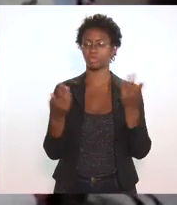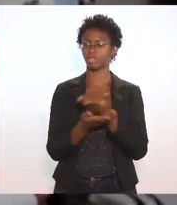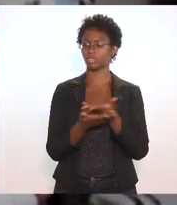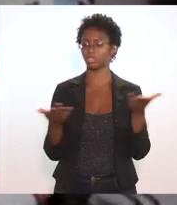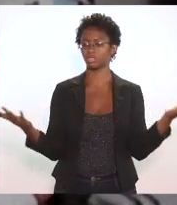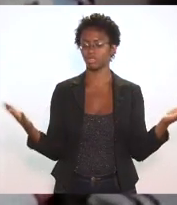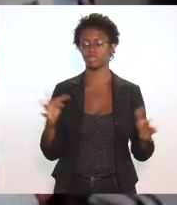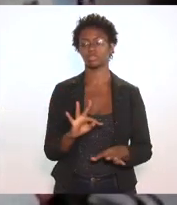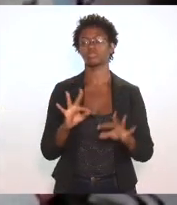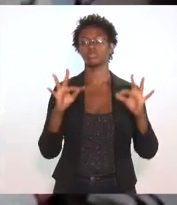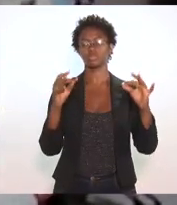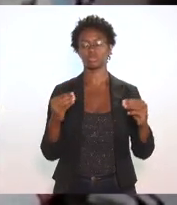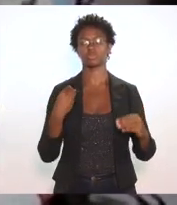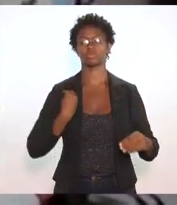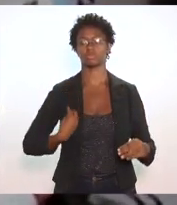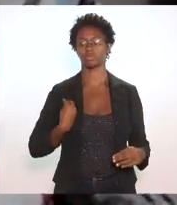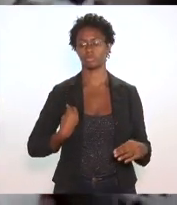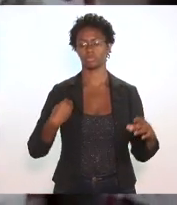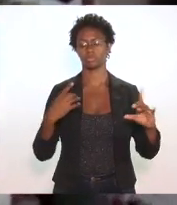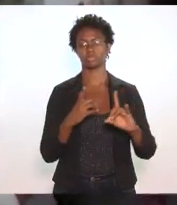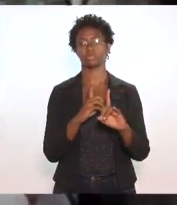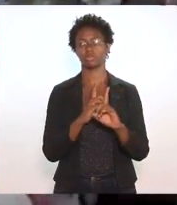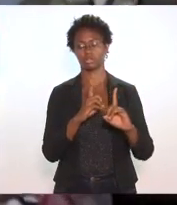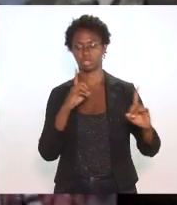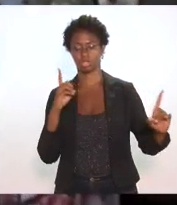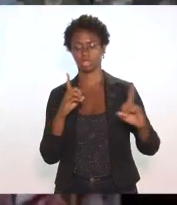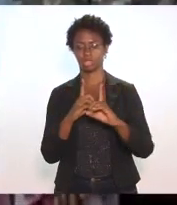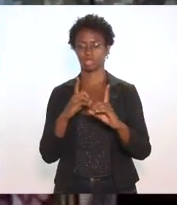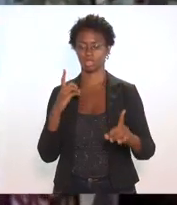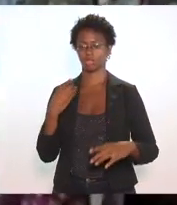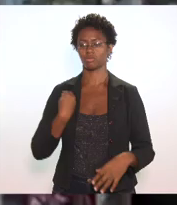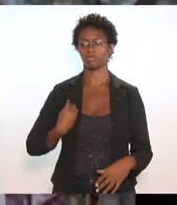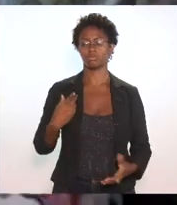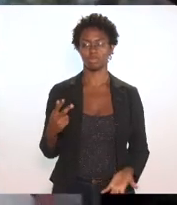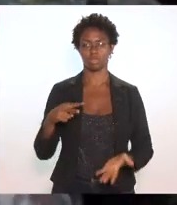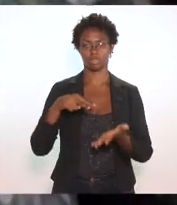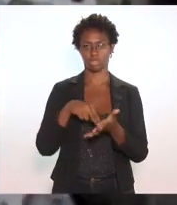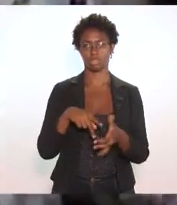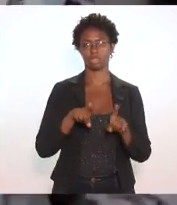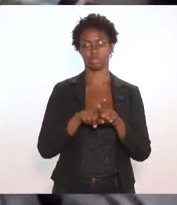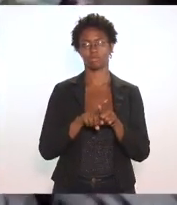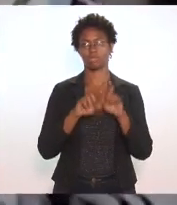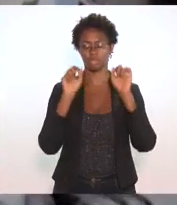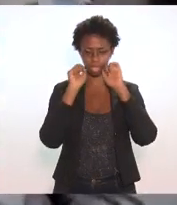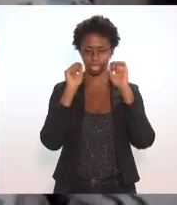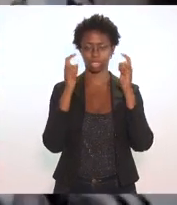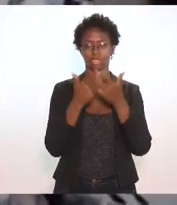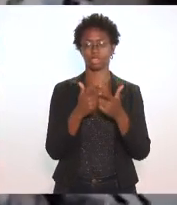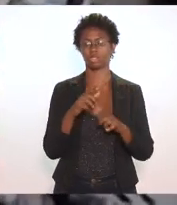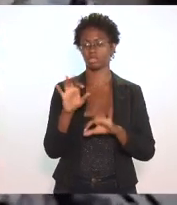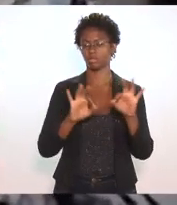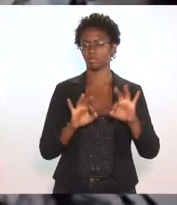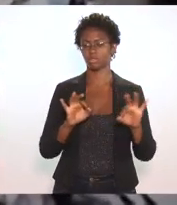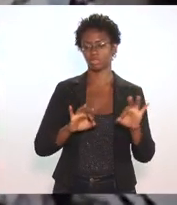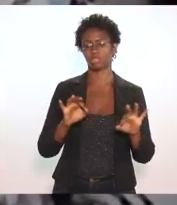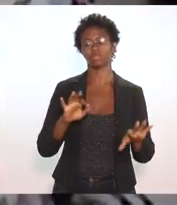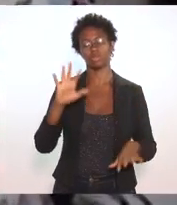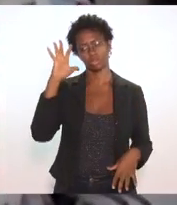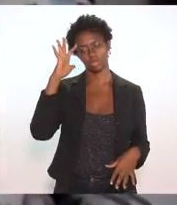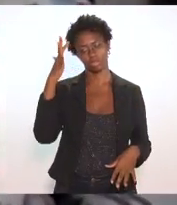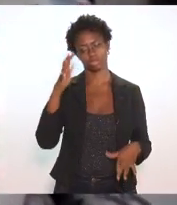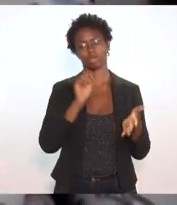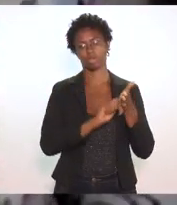aí presentes na sessão remota, aqueles que estão presencialmente aí na LERJ. Esse projeto de resolução é de minha autoria, da deputada